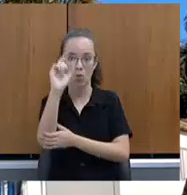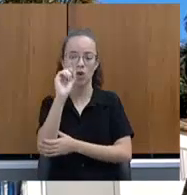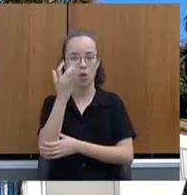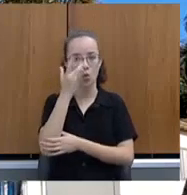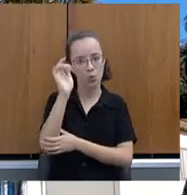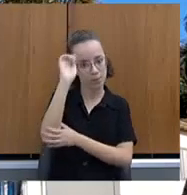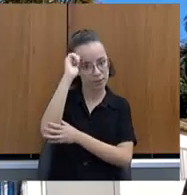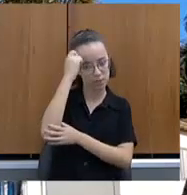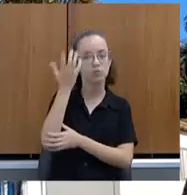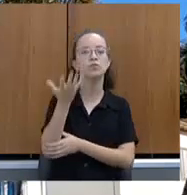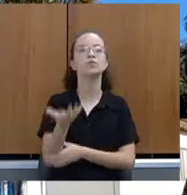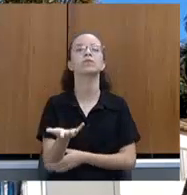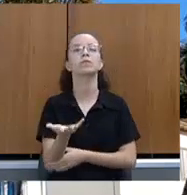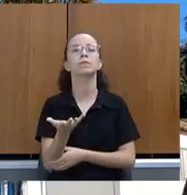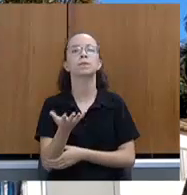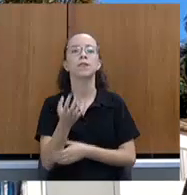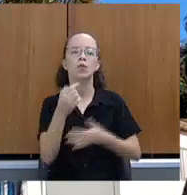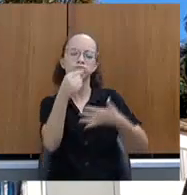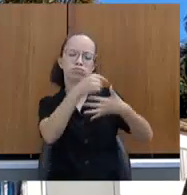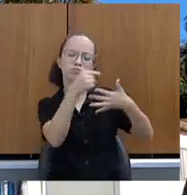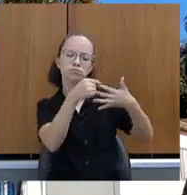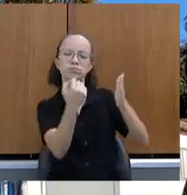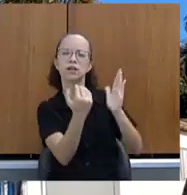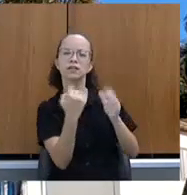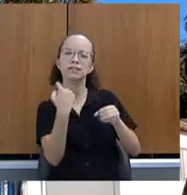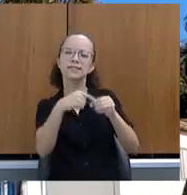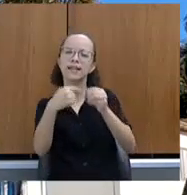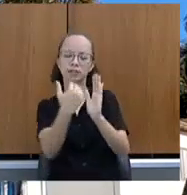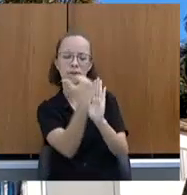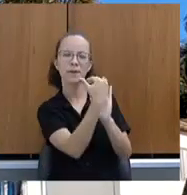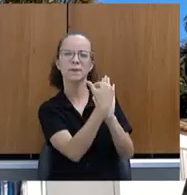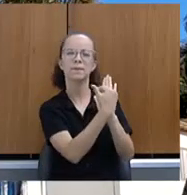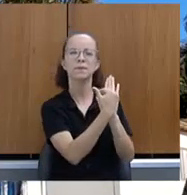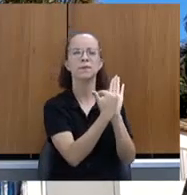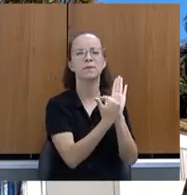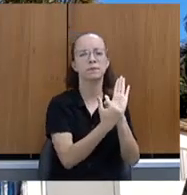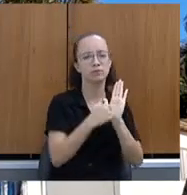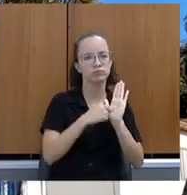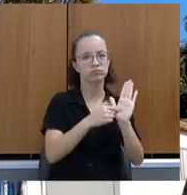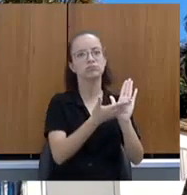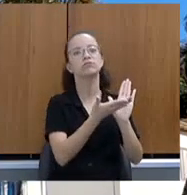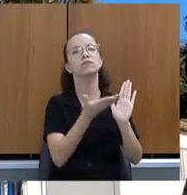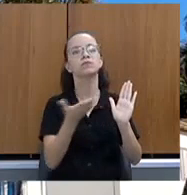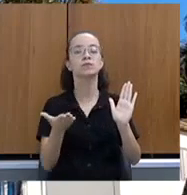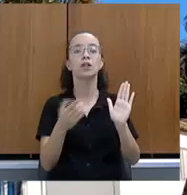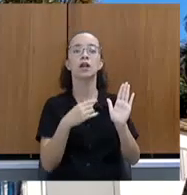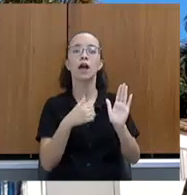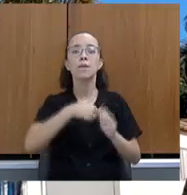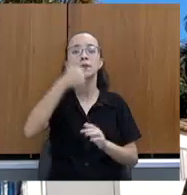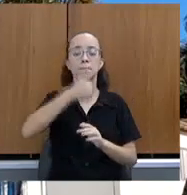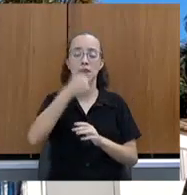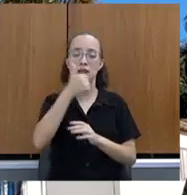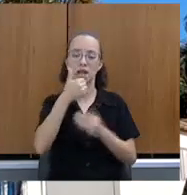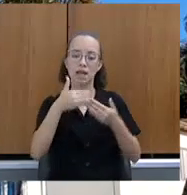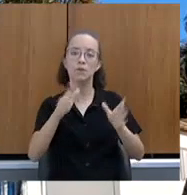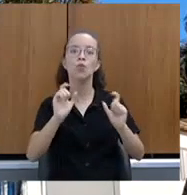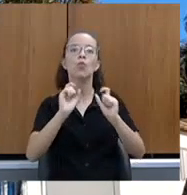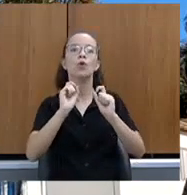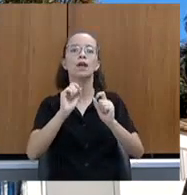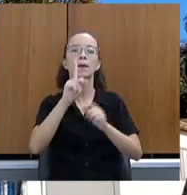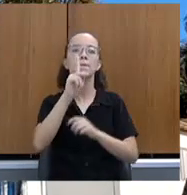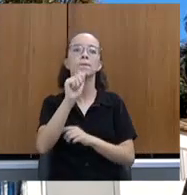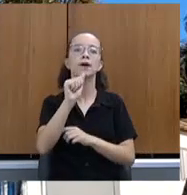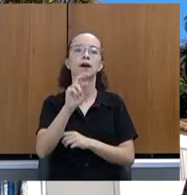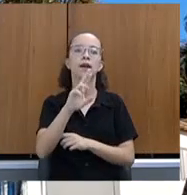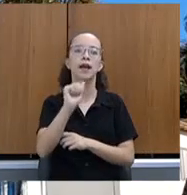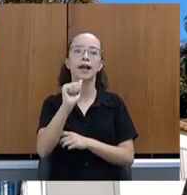municípios exemplo disso é Guaxupé exemplo disso é Paracatu que foi a primeira que nós abrimos e tantos outros municípios aqui